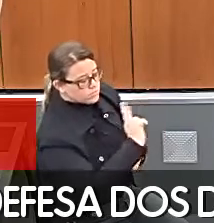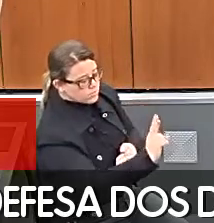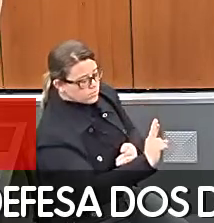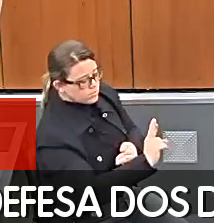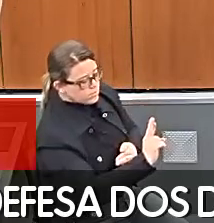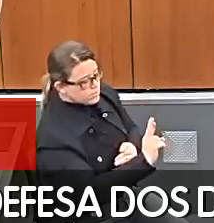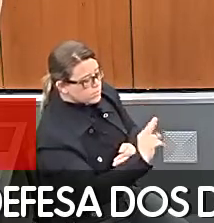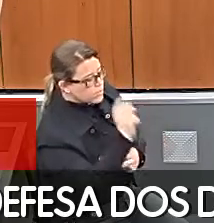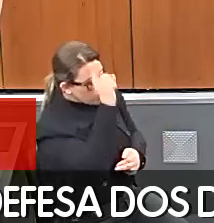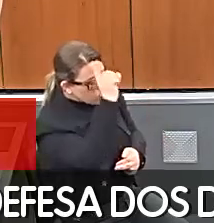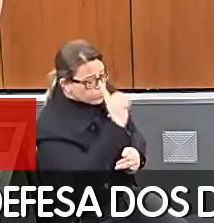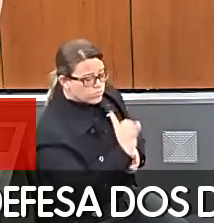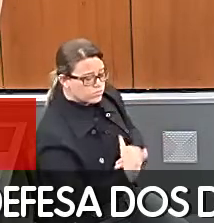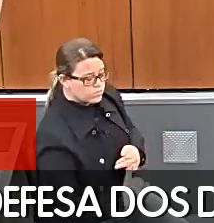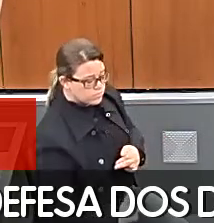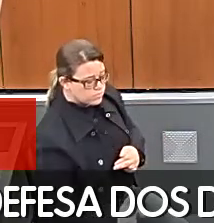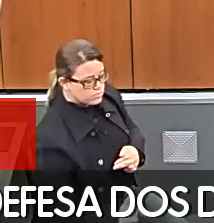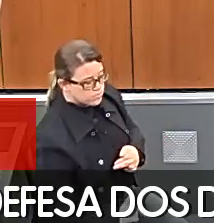muito bem